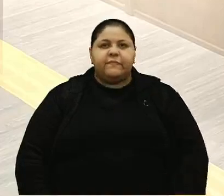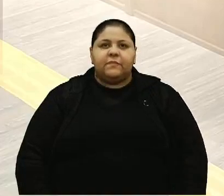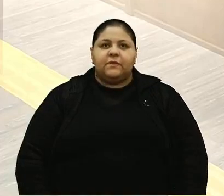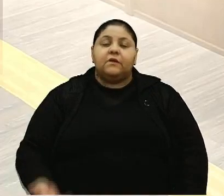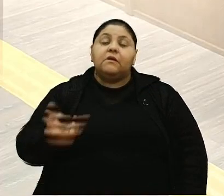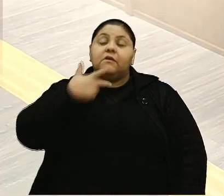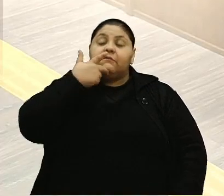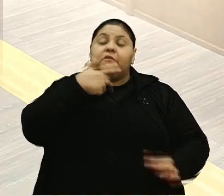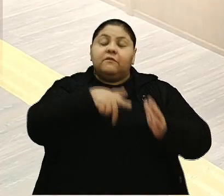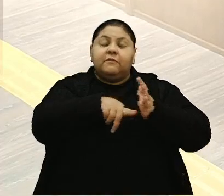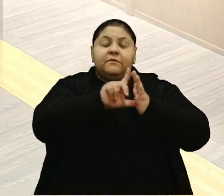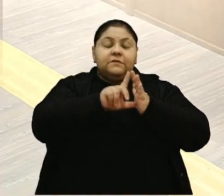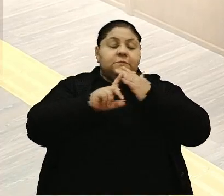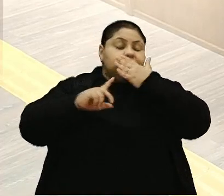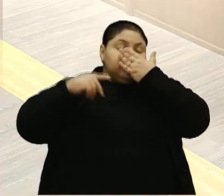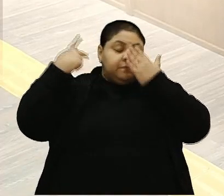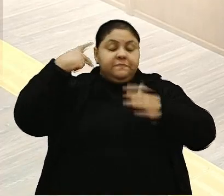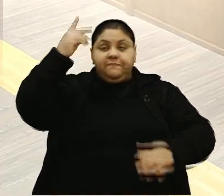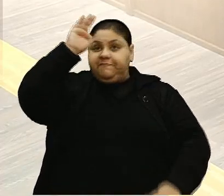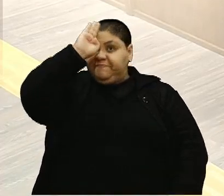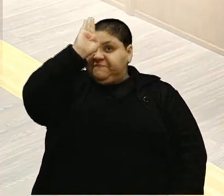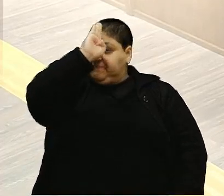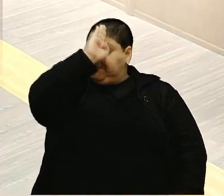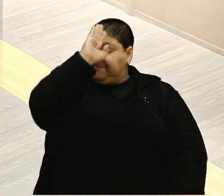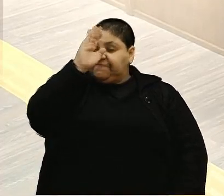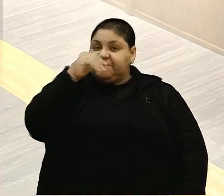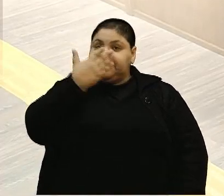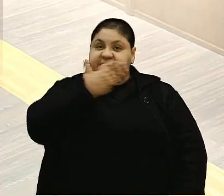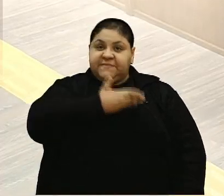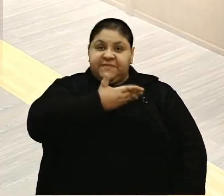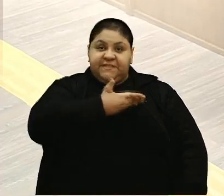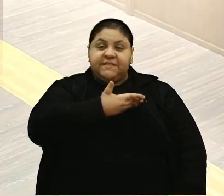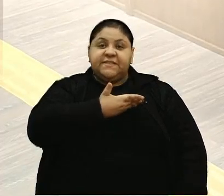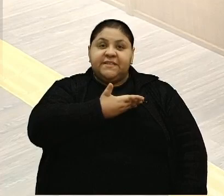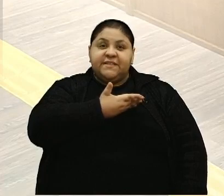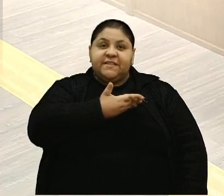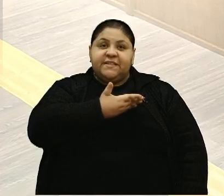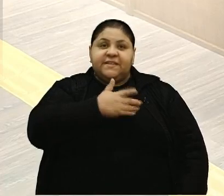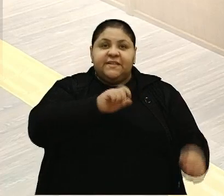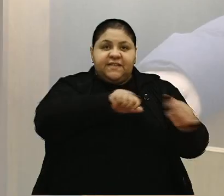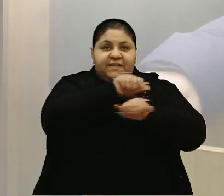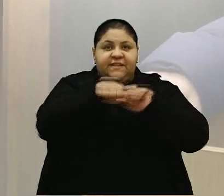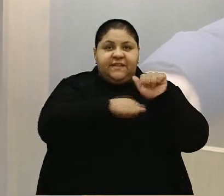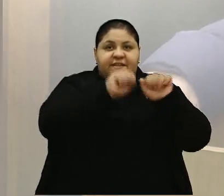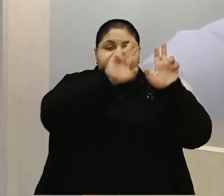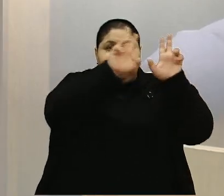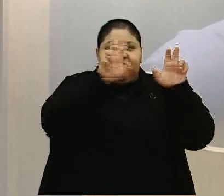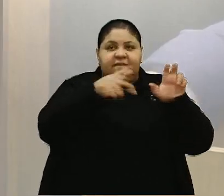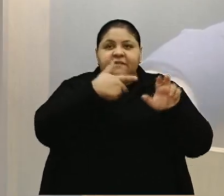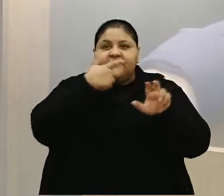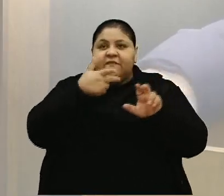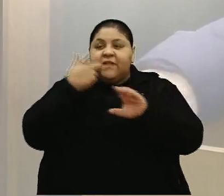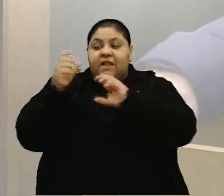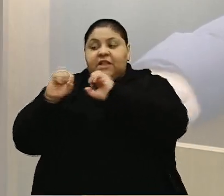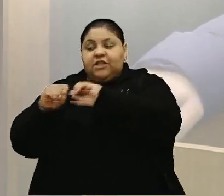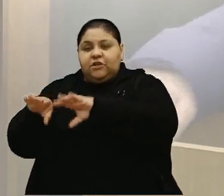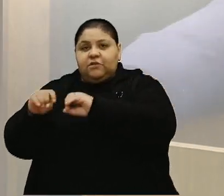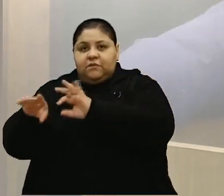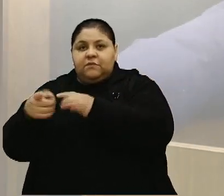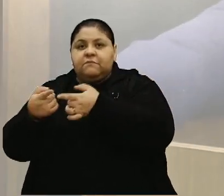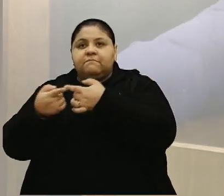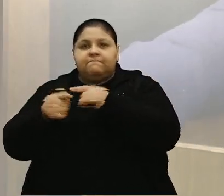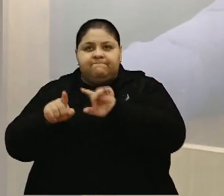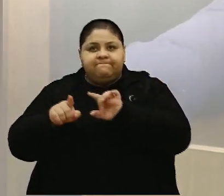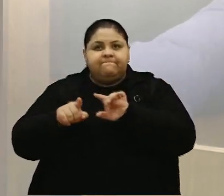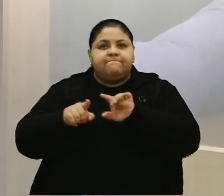aqui com o vereador Bressan, meu amigo, que eu mudei de assunto. Eu ia falar de educação, mas na outra